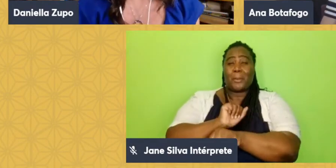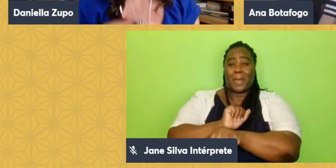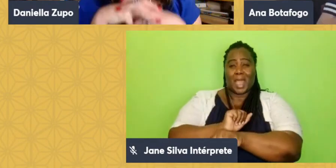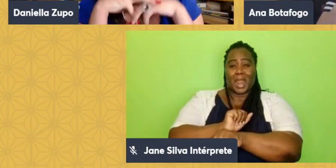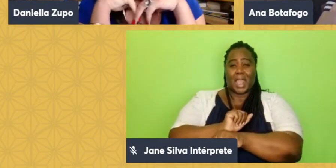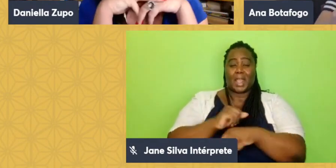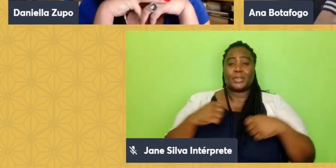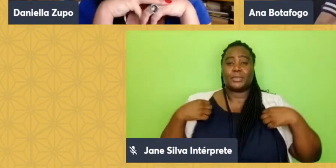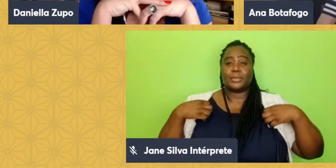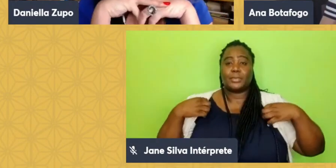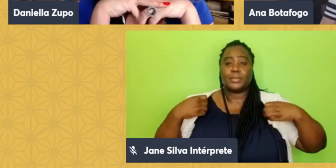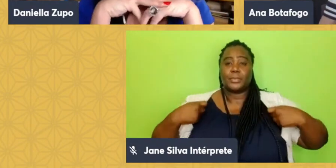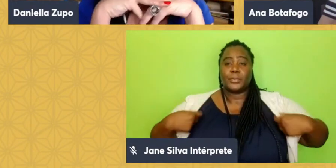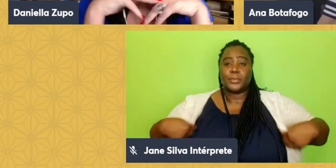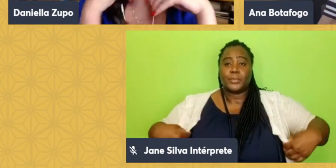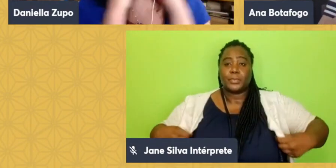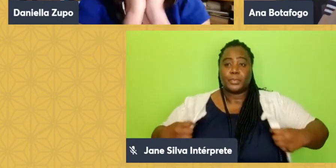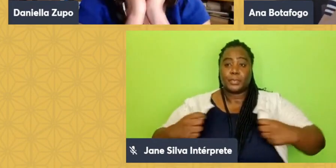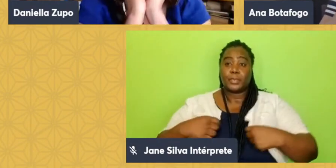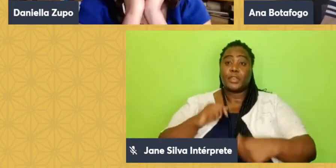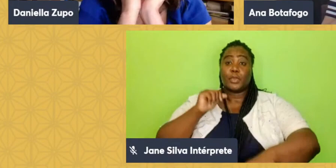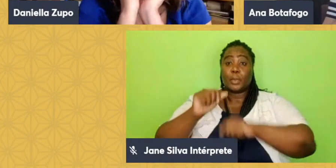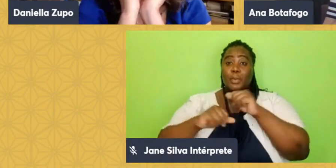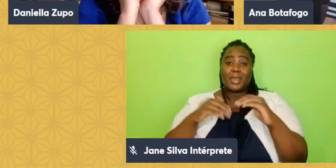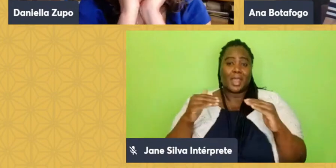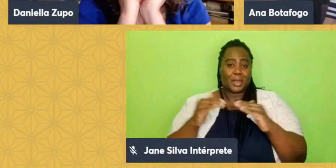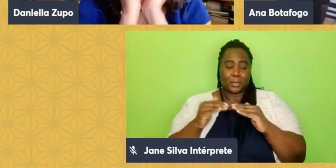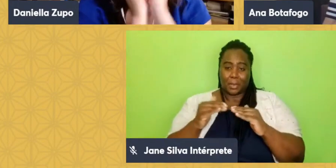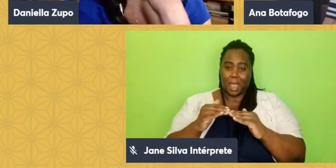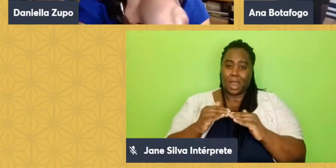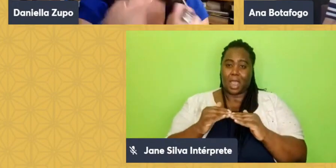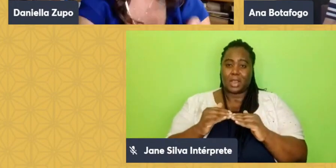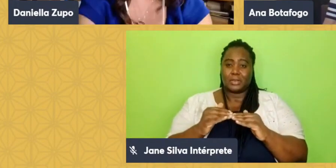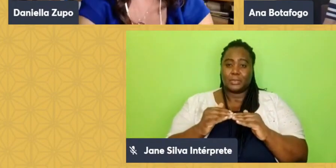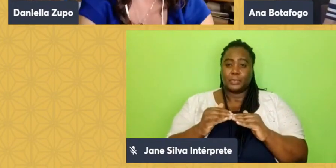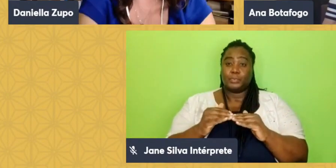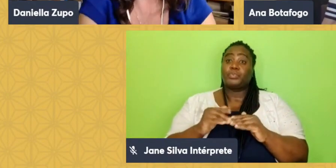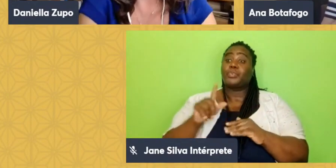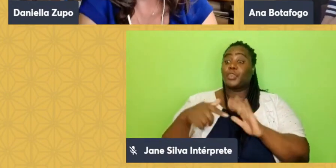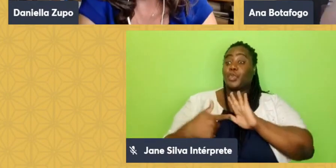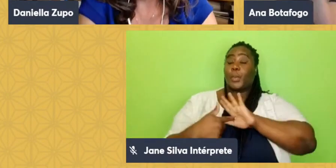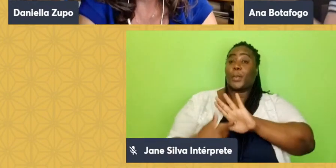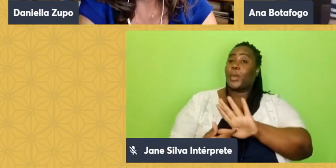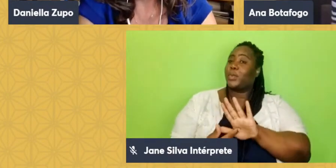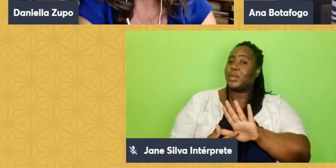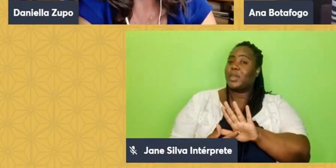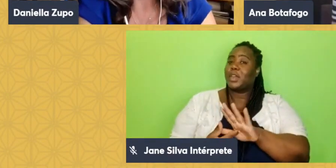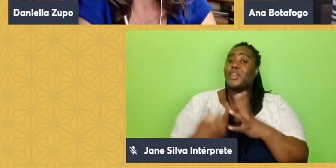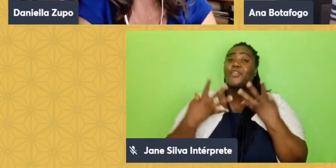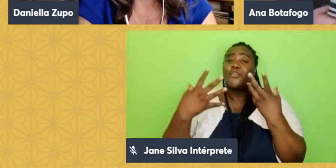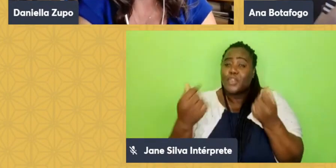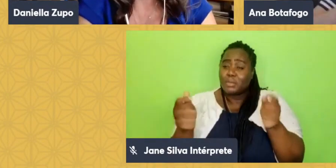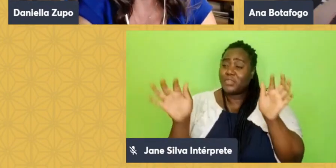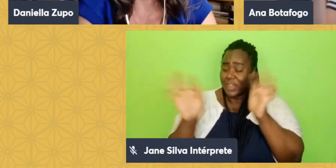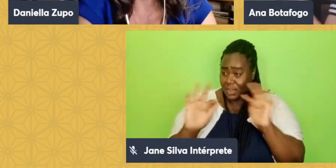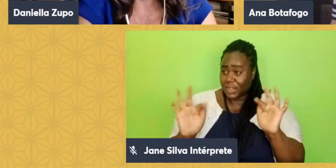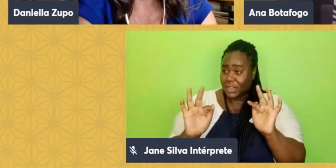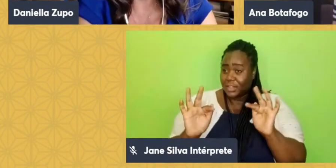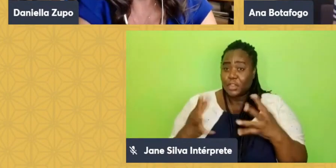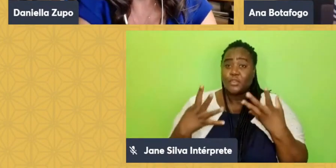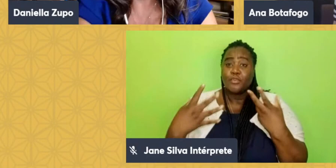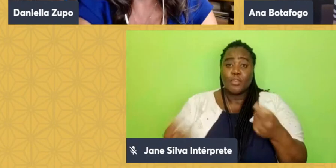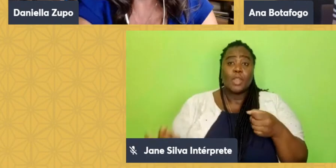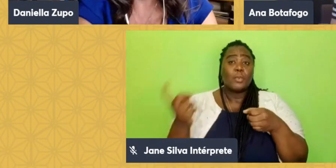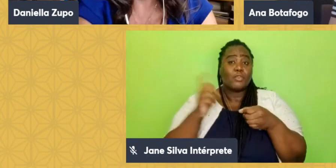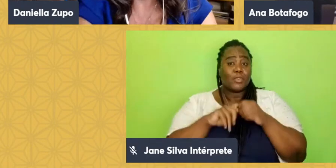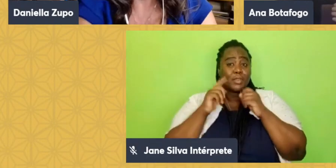aliteração de sair da inércia de mostrar vamos ser felizes vamos